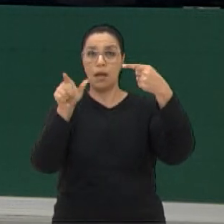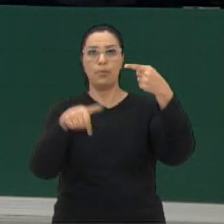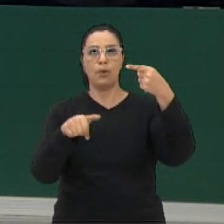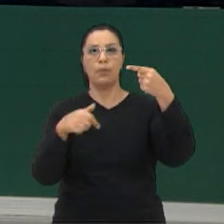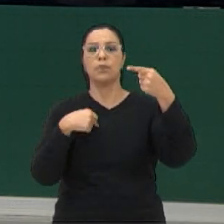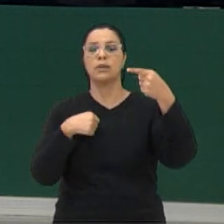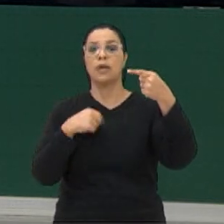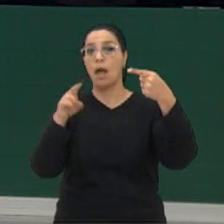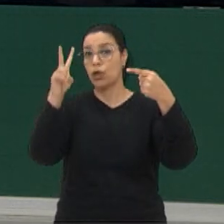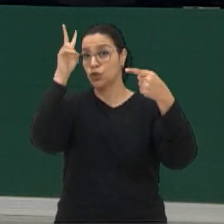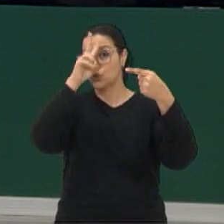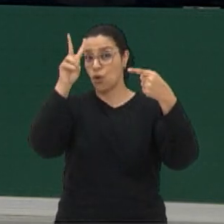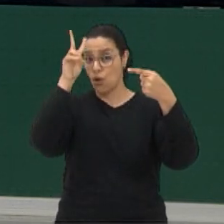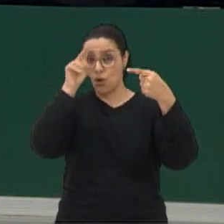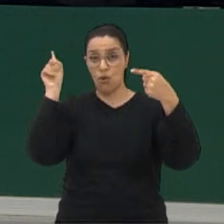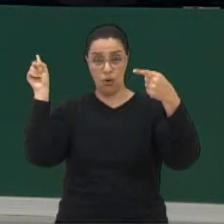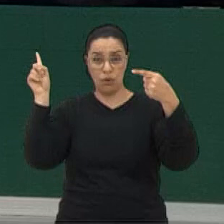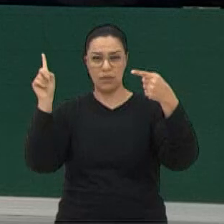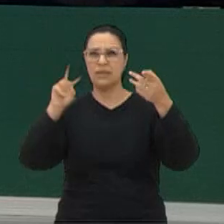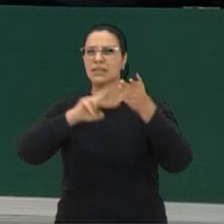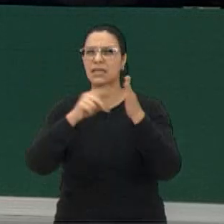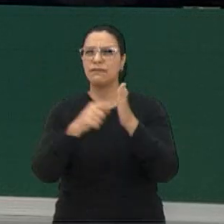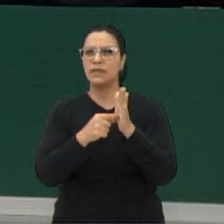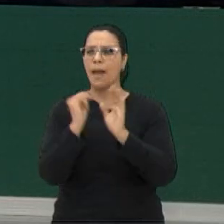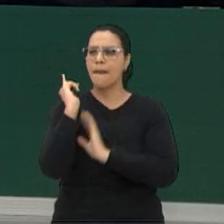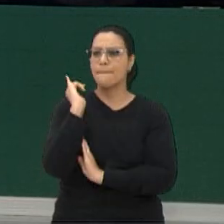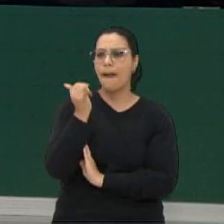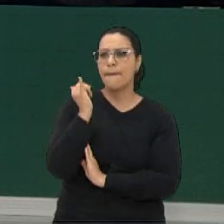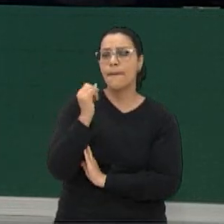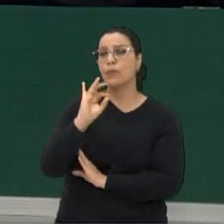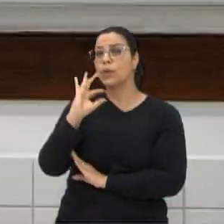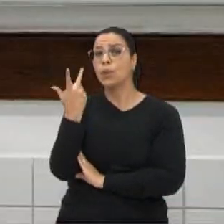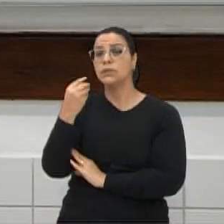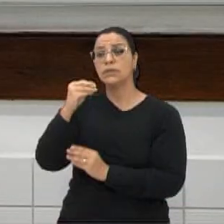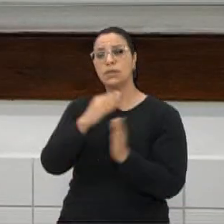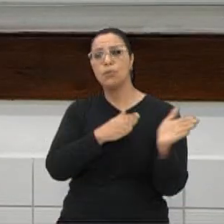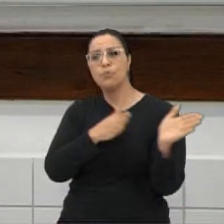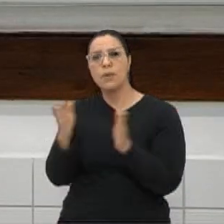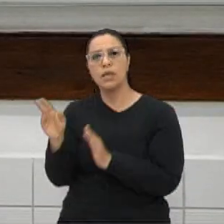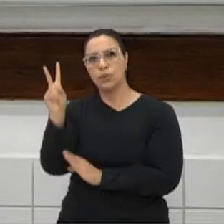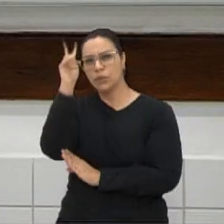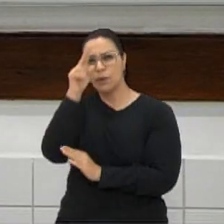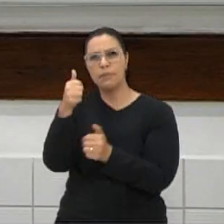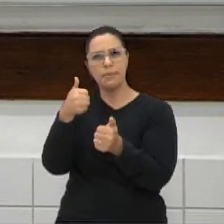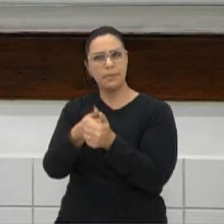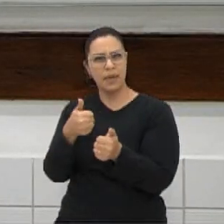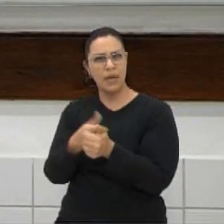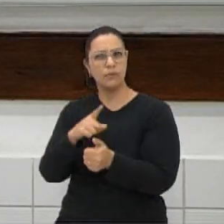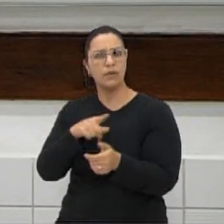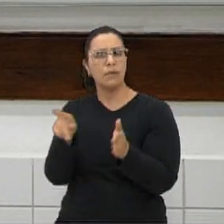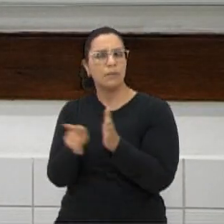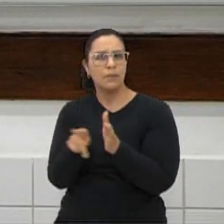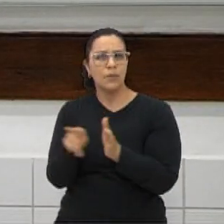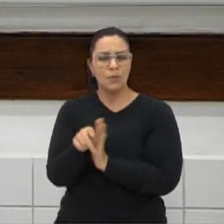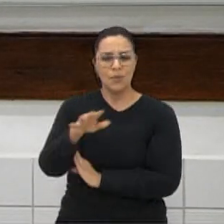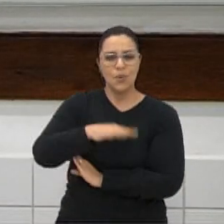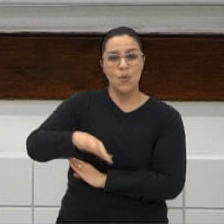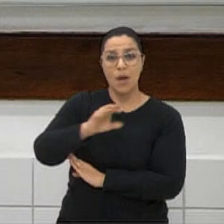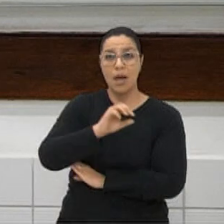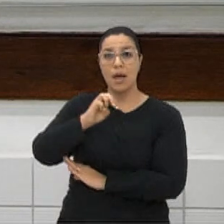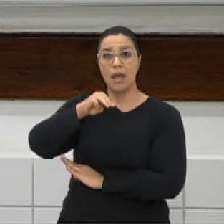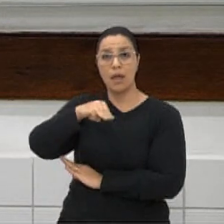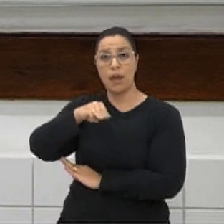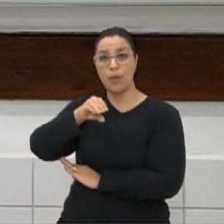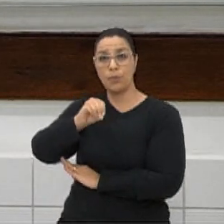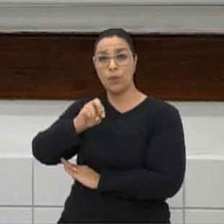tipo de pintura era a pintura histórica. Por quê? Porque ela tinha uma proximidade muito com a questão